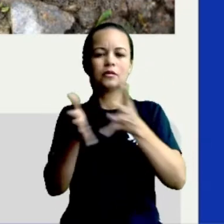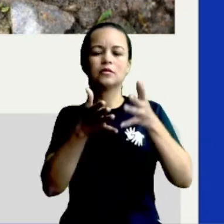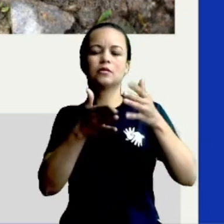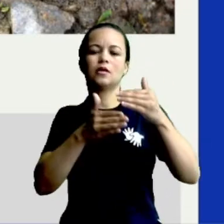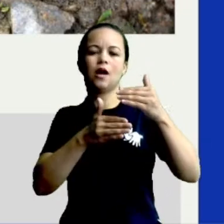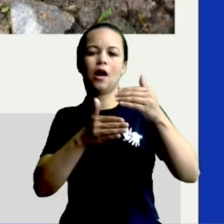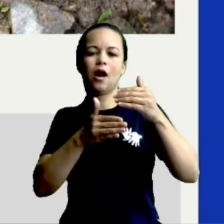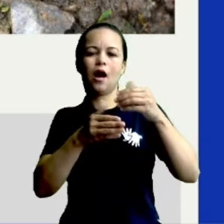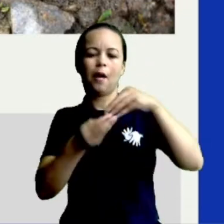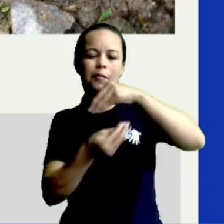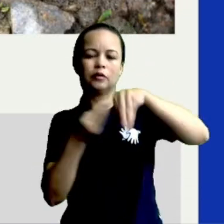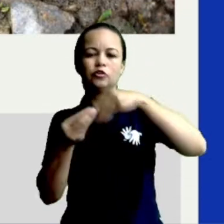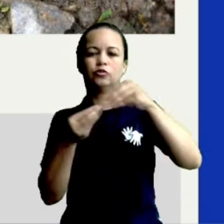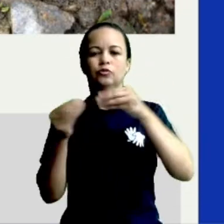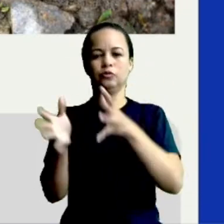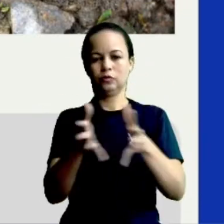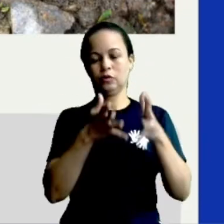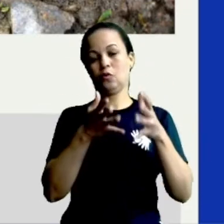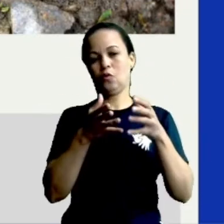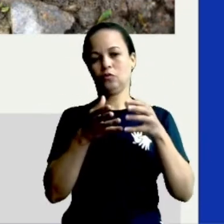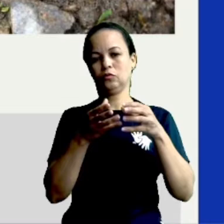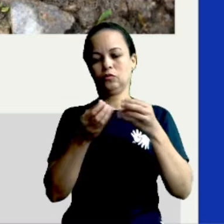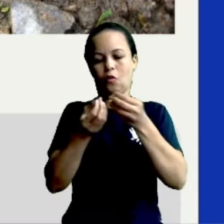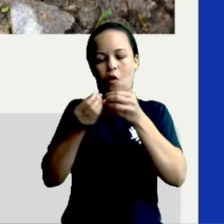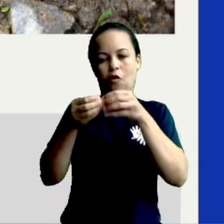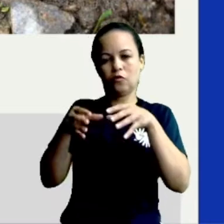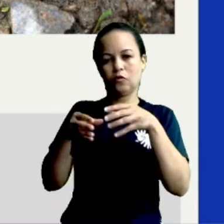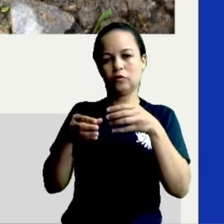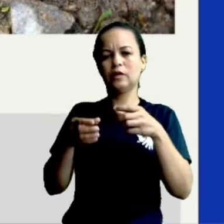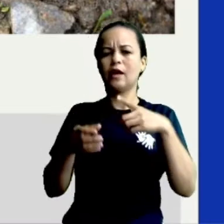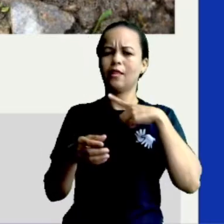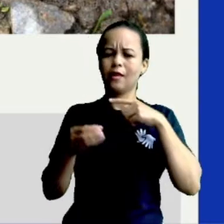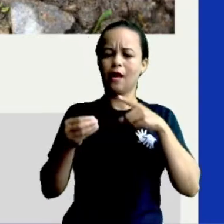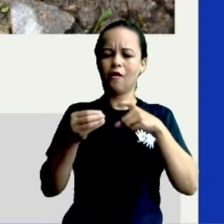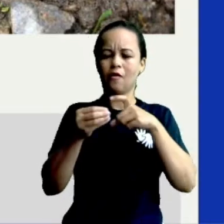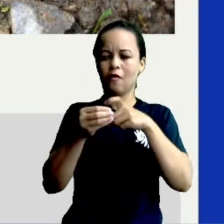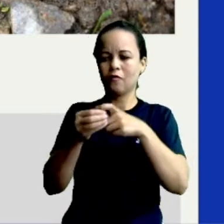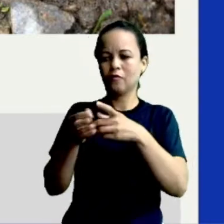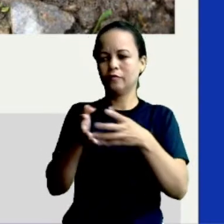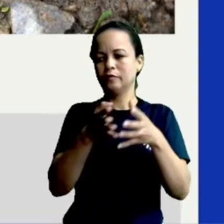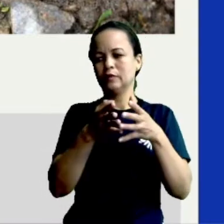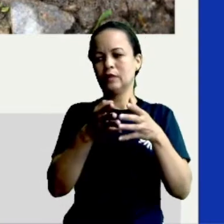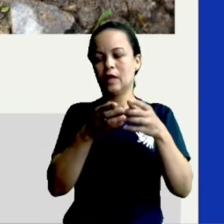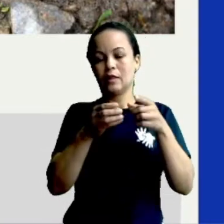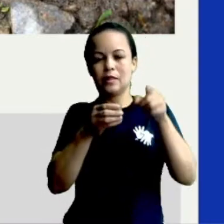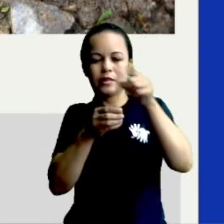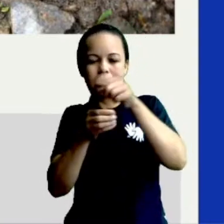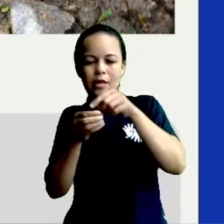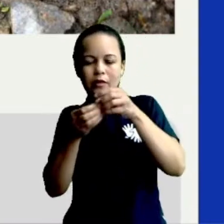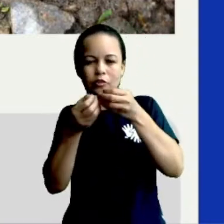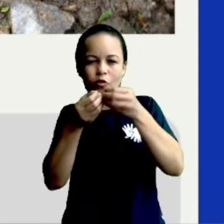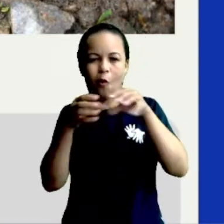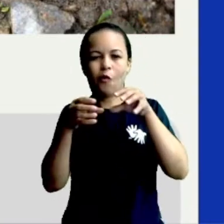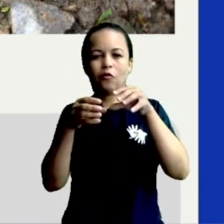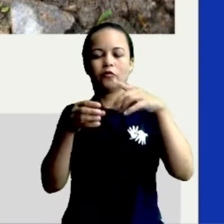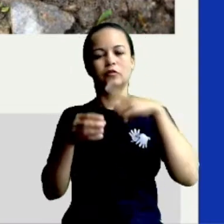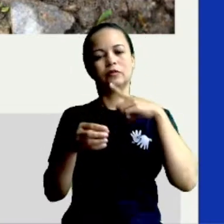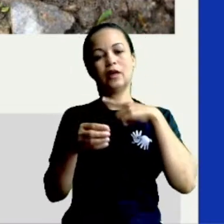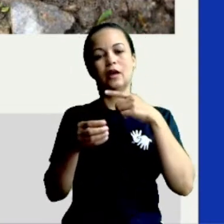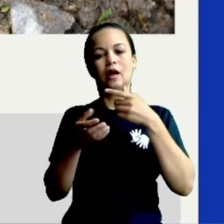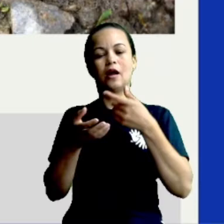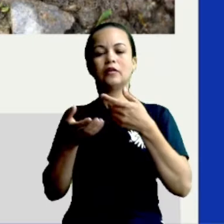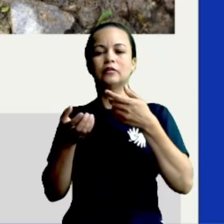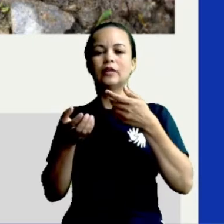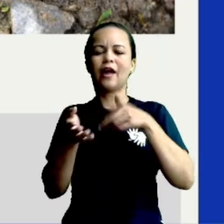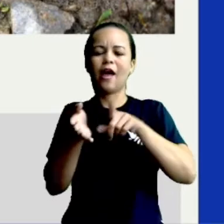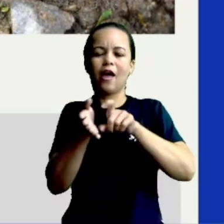do espermatozoide com os óvulos, e ocorrerá a fecundação. Desse ovo, desse casulo, surgirão